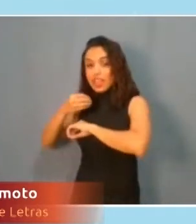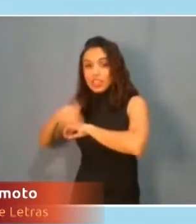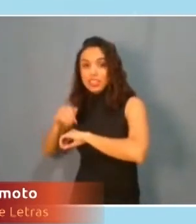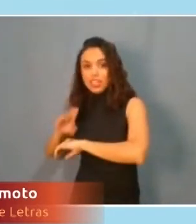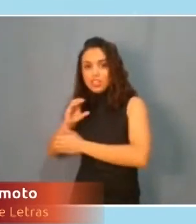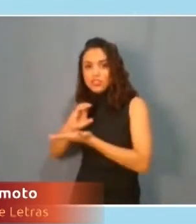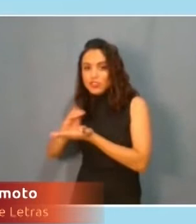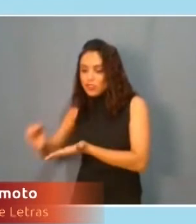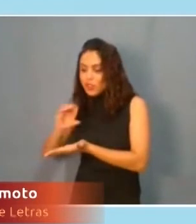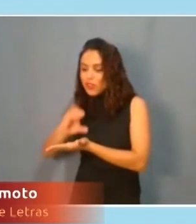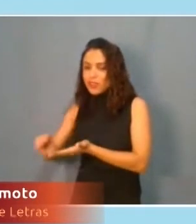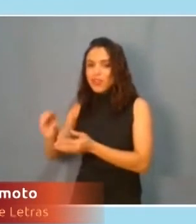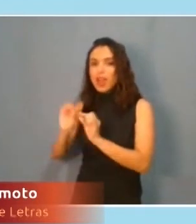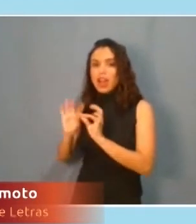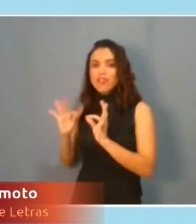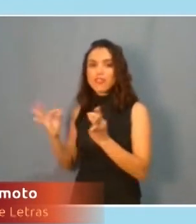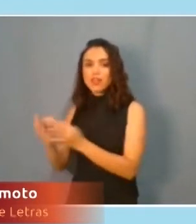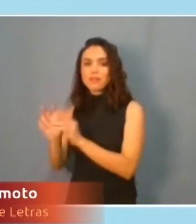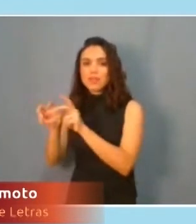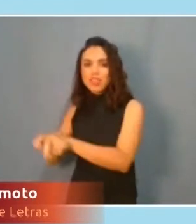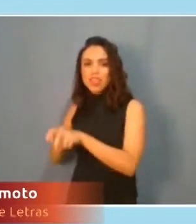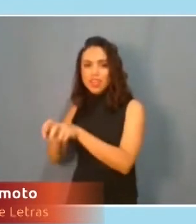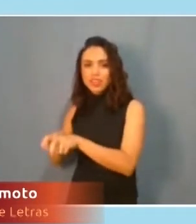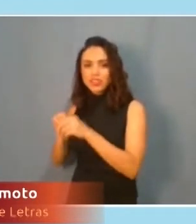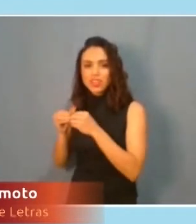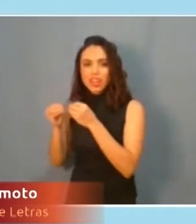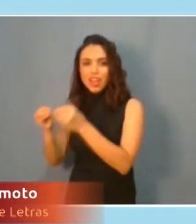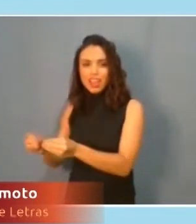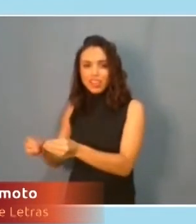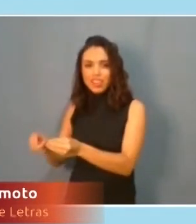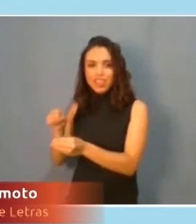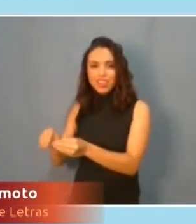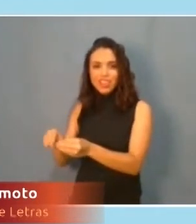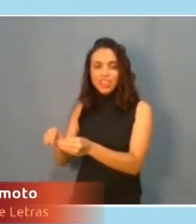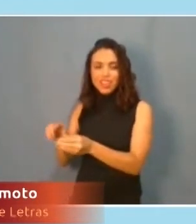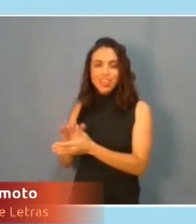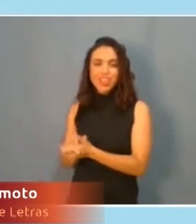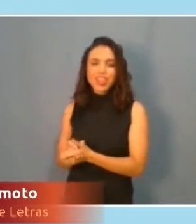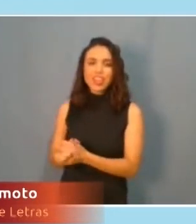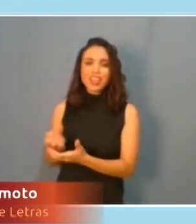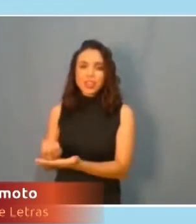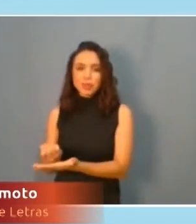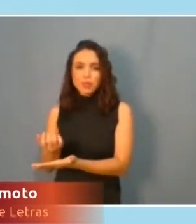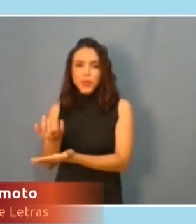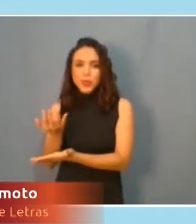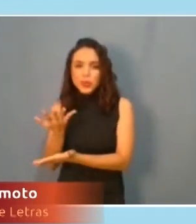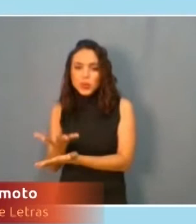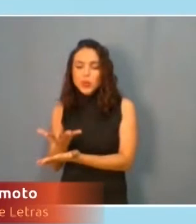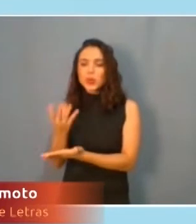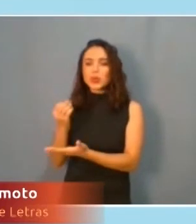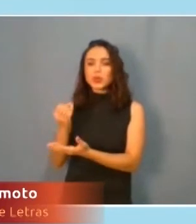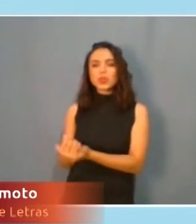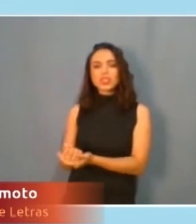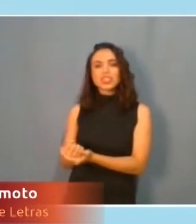de verdade, que é aquela que a gente bota no nosso prato no dia a dia, que todo nutricionista mostra como é que é essa